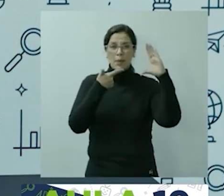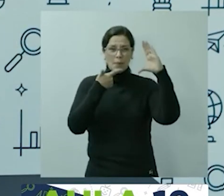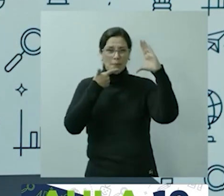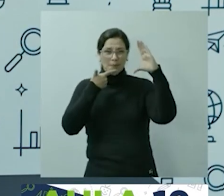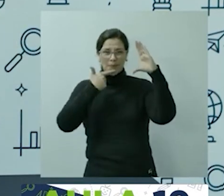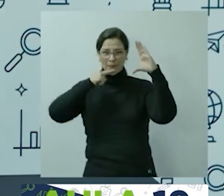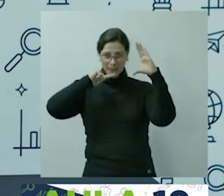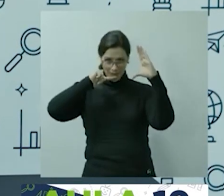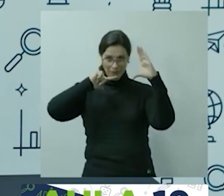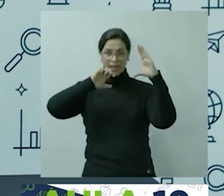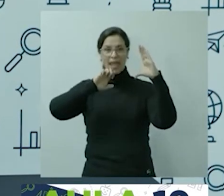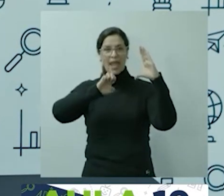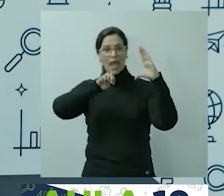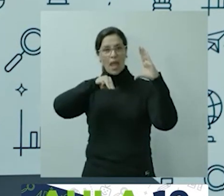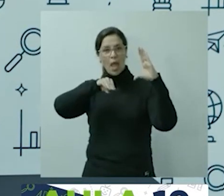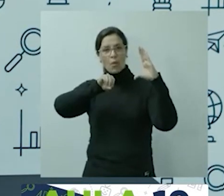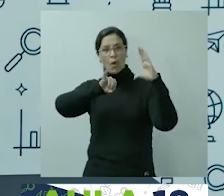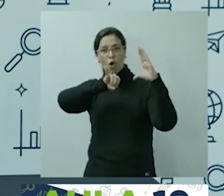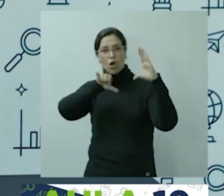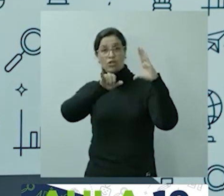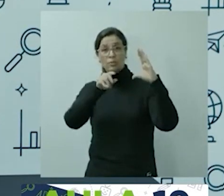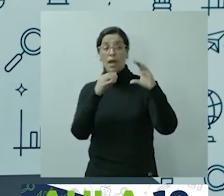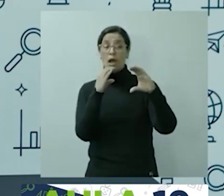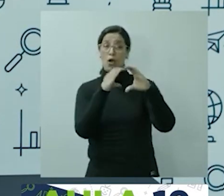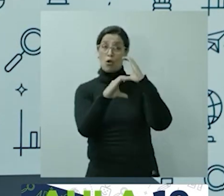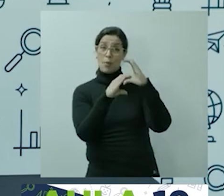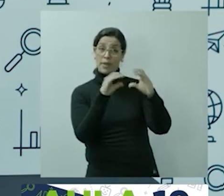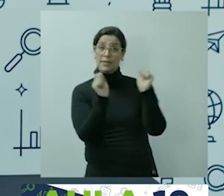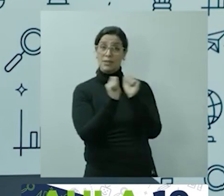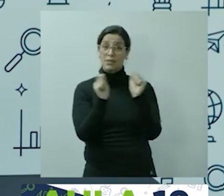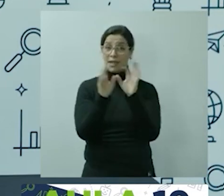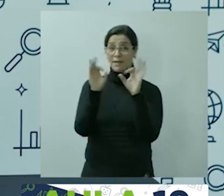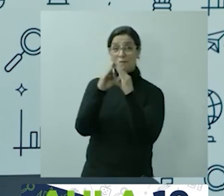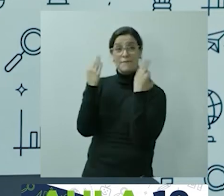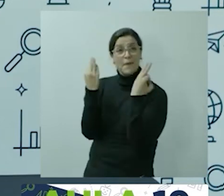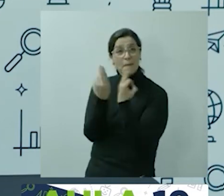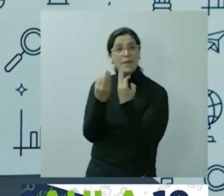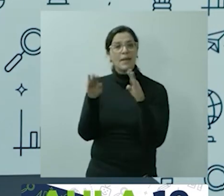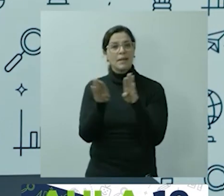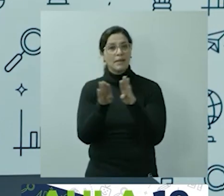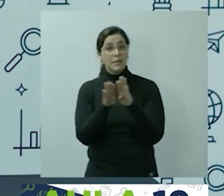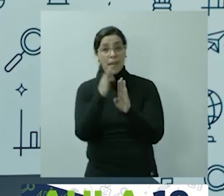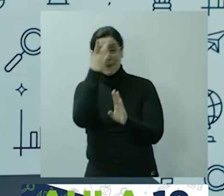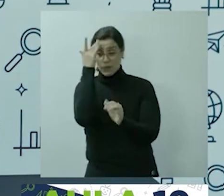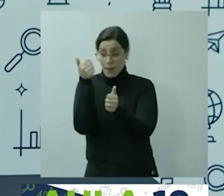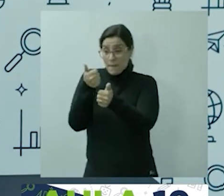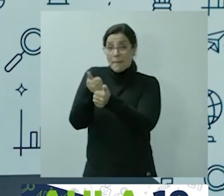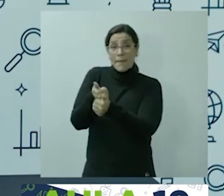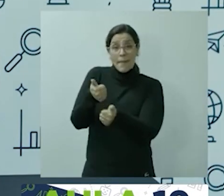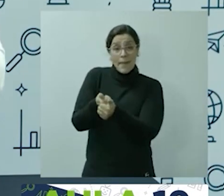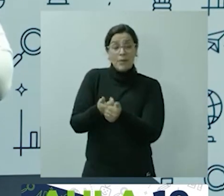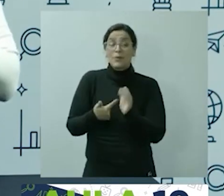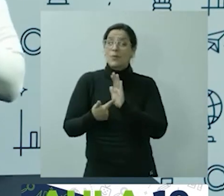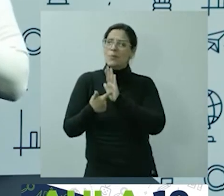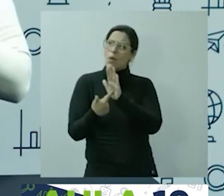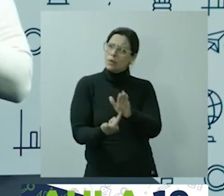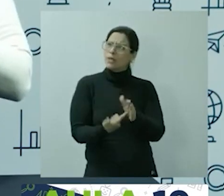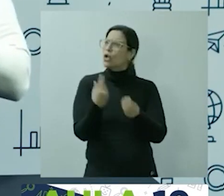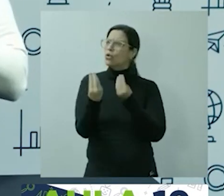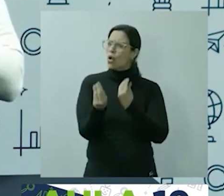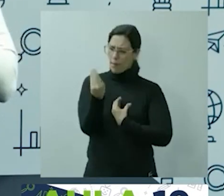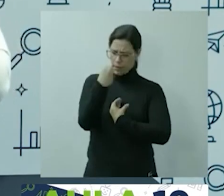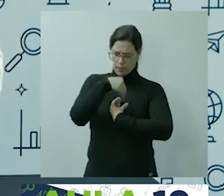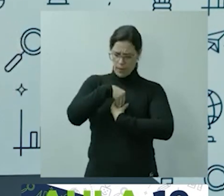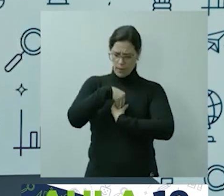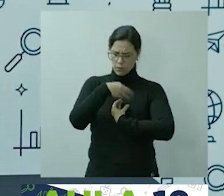emojis quando vocês quiserem se comunicar com alguém da família de vocês, com alguém que está perto, demonstrando como que